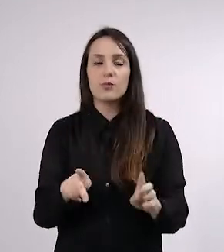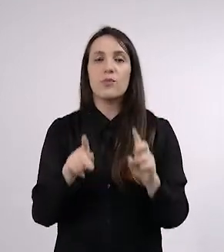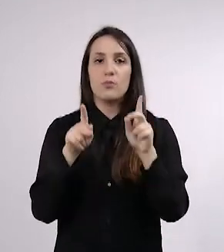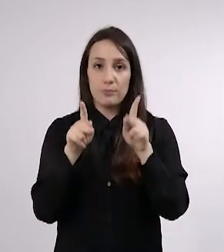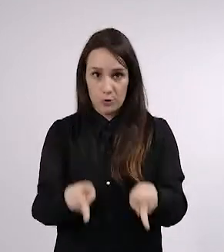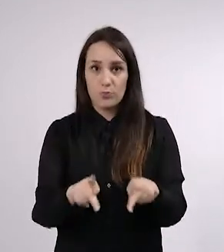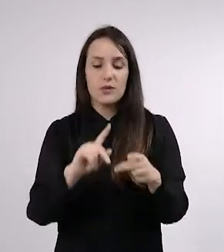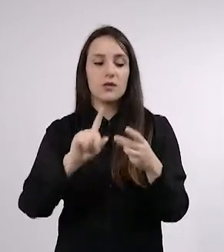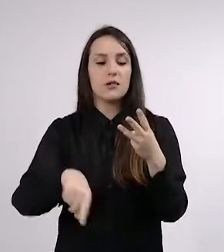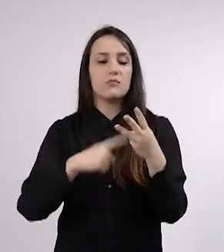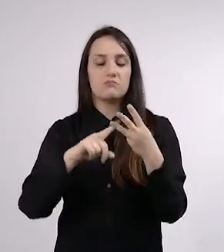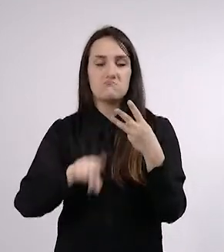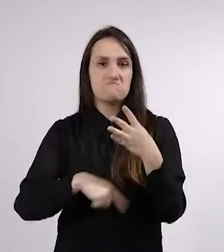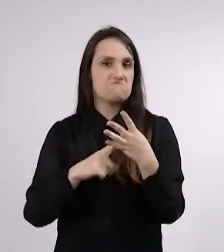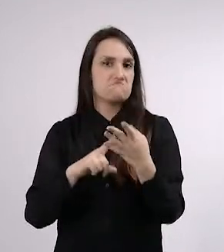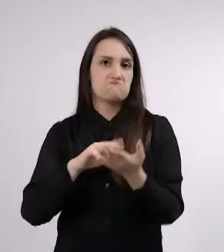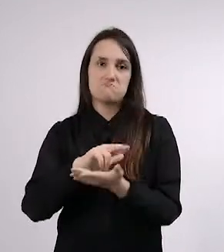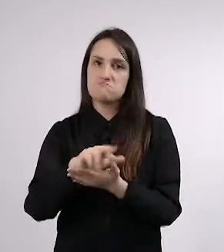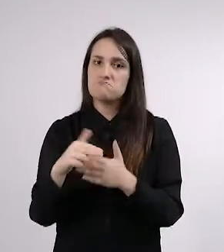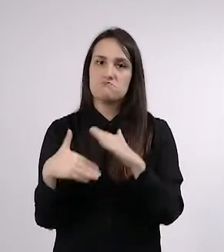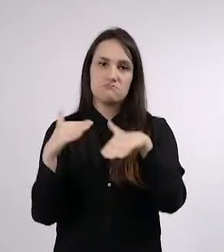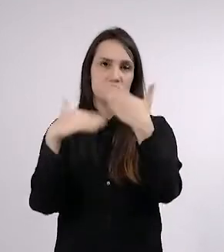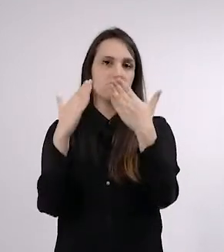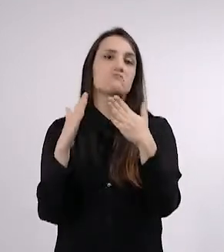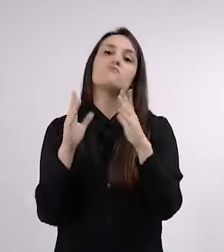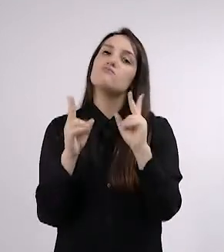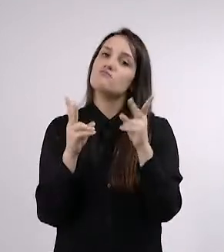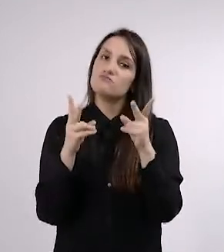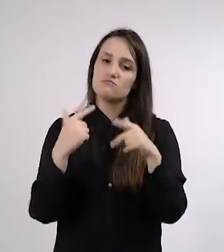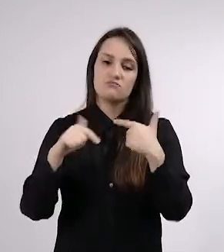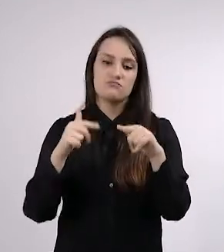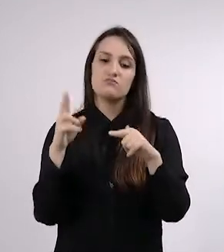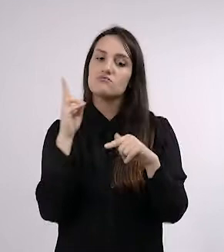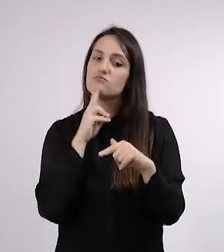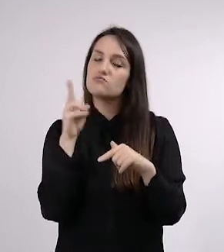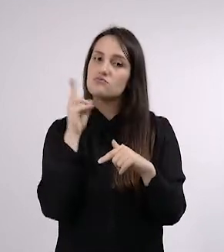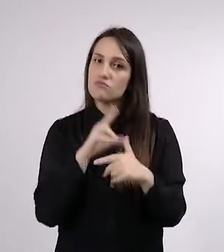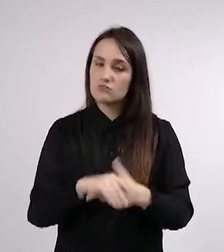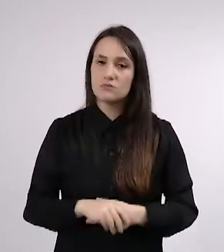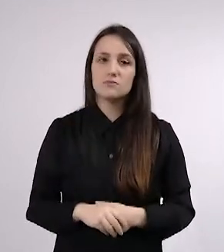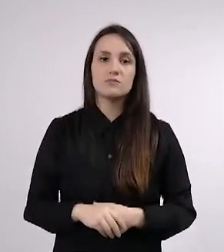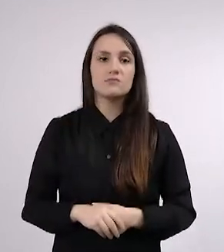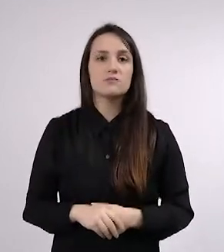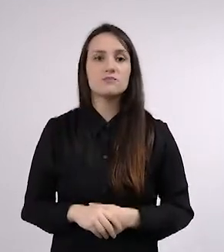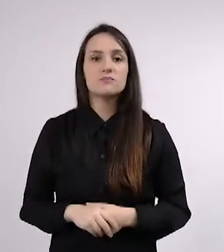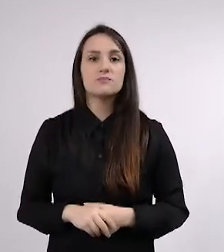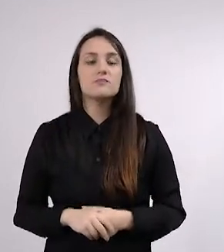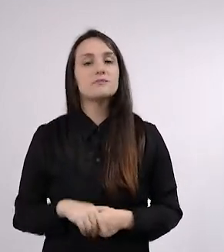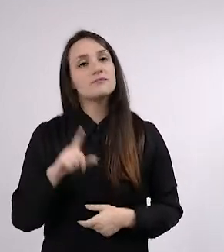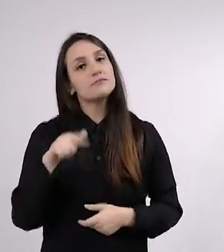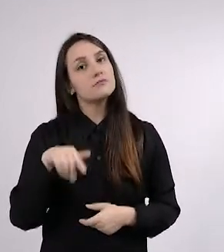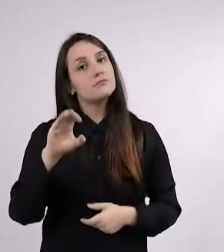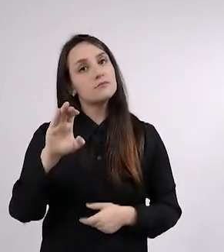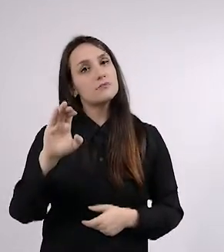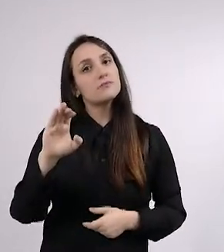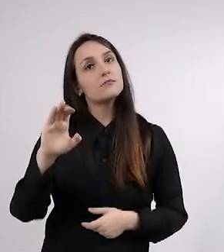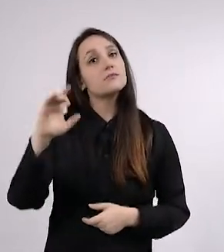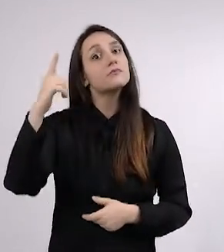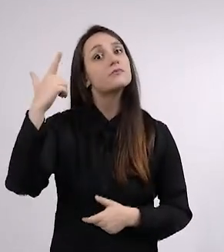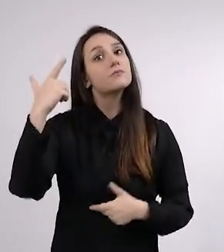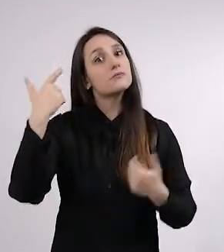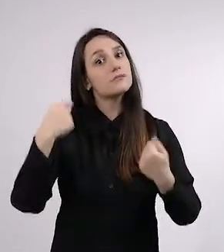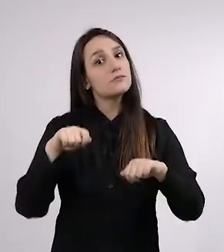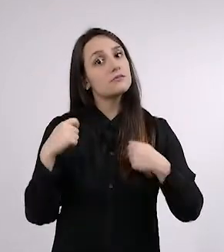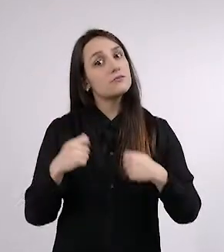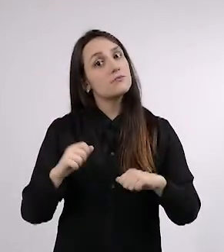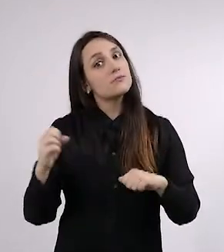pública, toda a parte de indução do desenvolvimento, ela permanece inalterada. É claro que muitas vezes dentro de